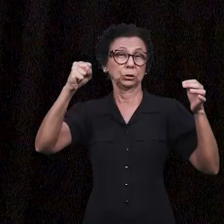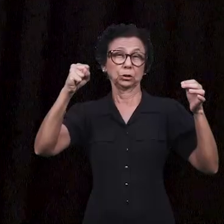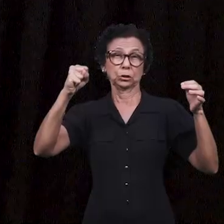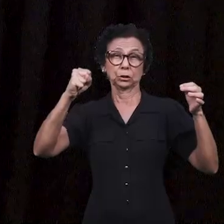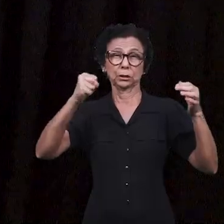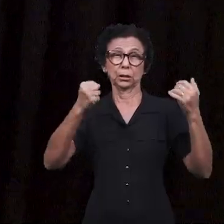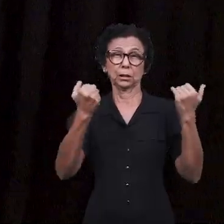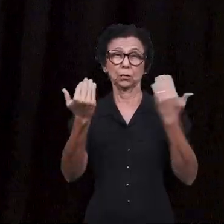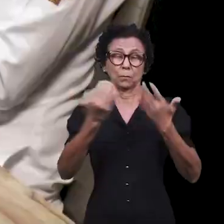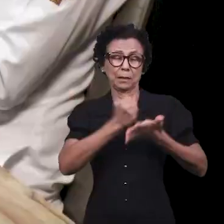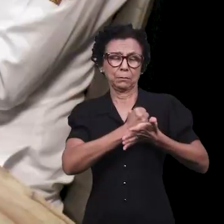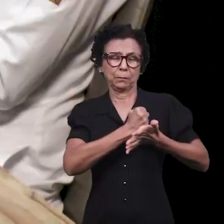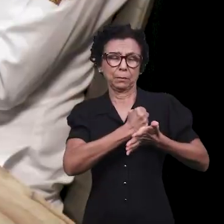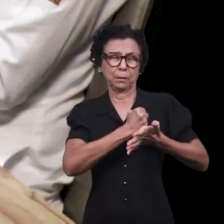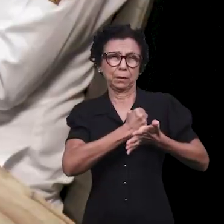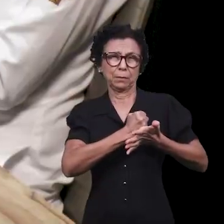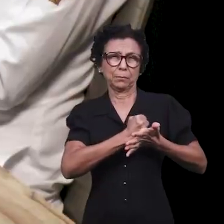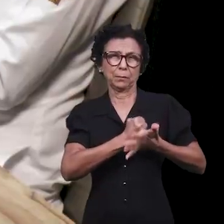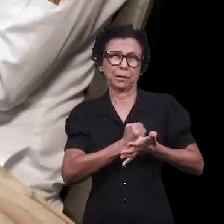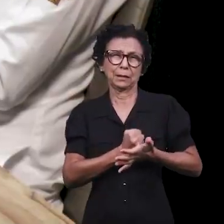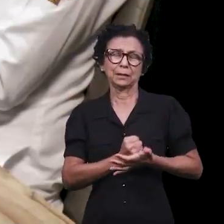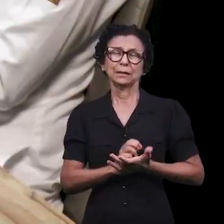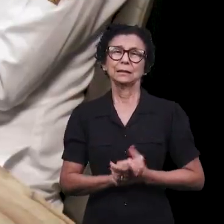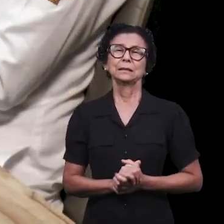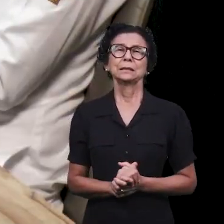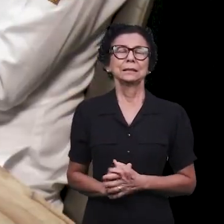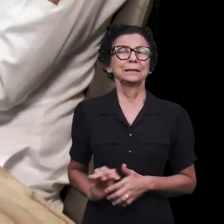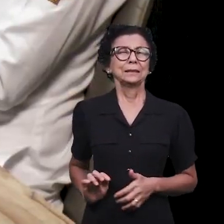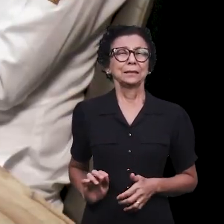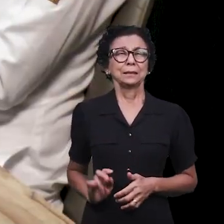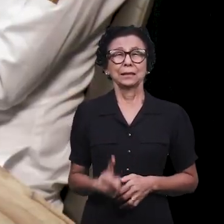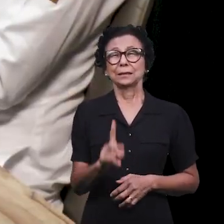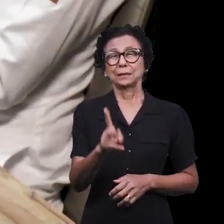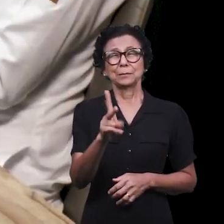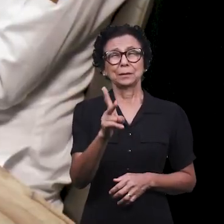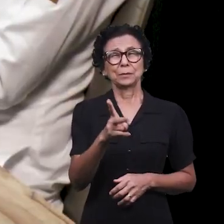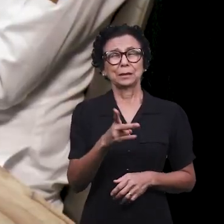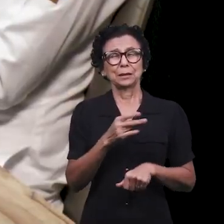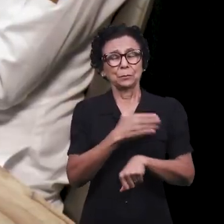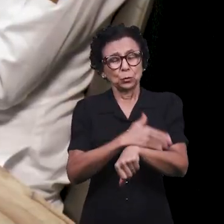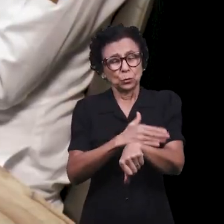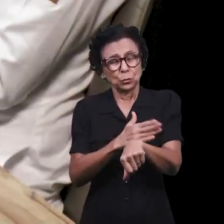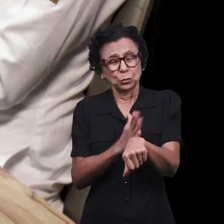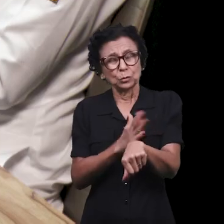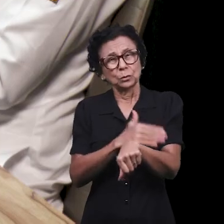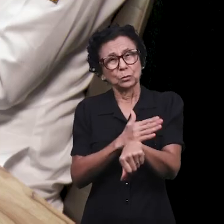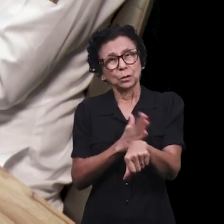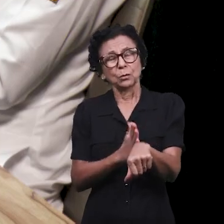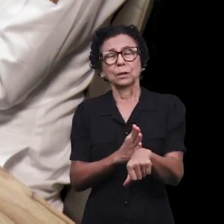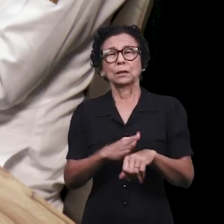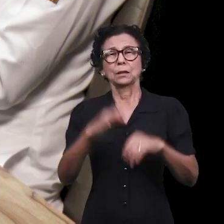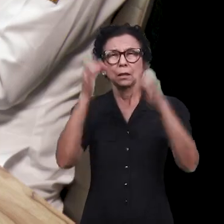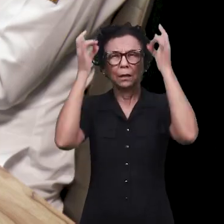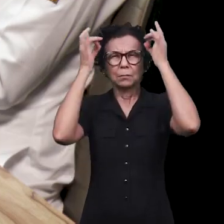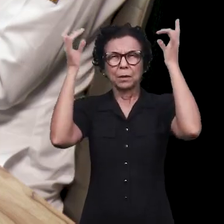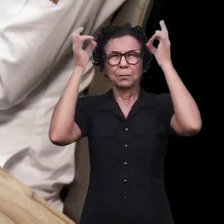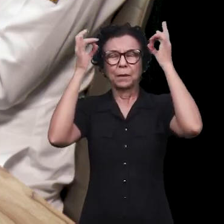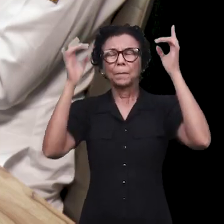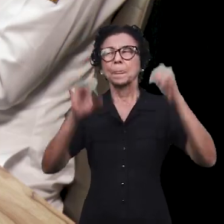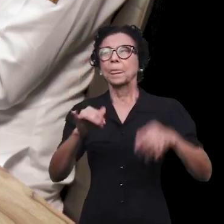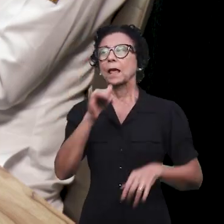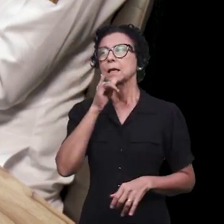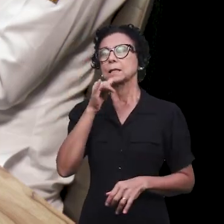moderada a forte intensidade. Em relação, doutor, assim, a gente fala, hoje eu tô com